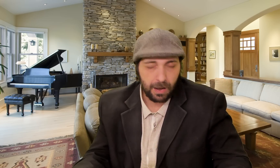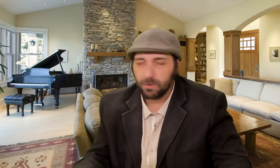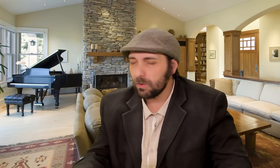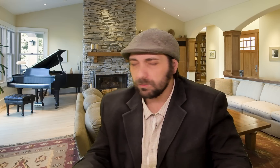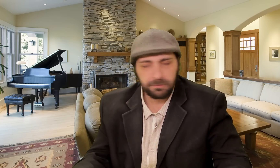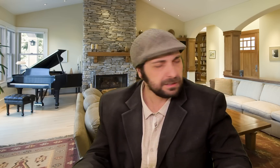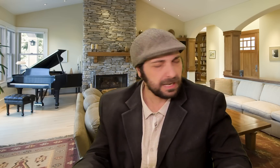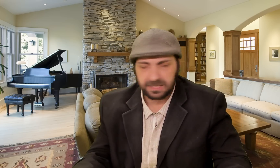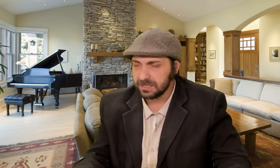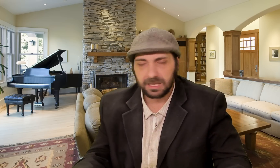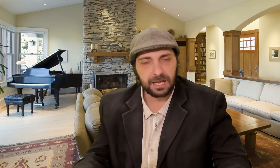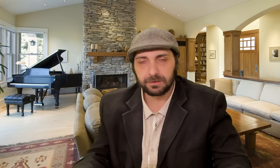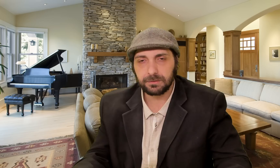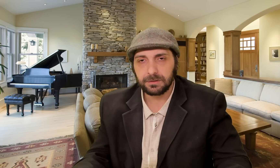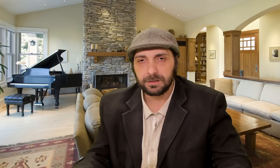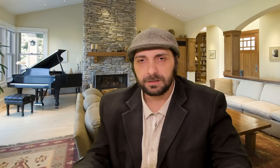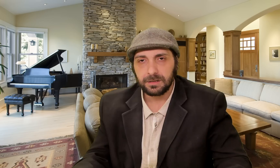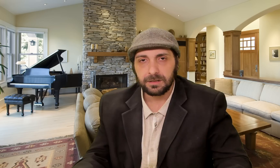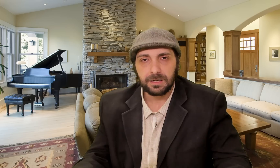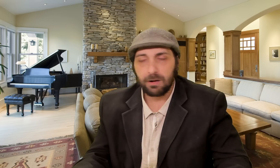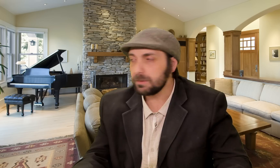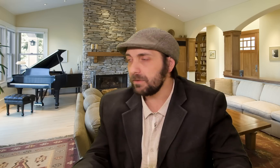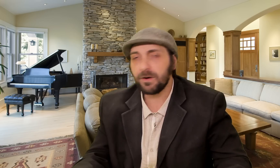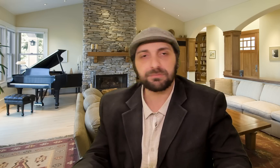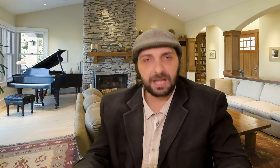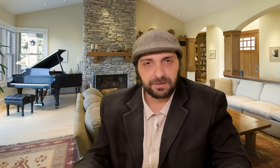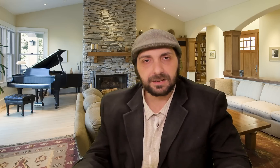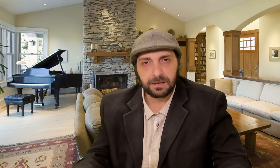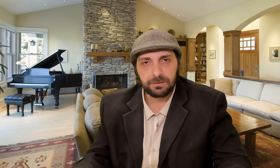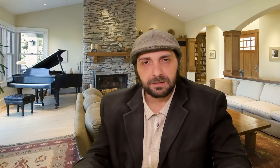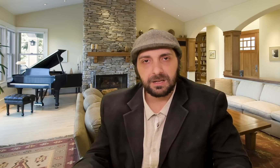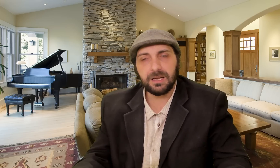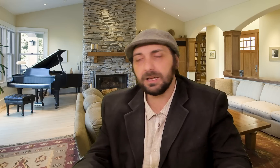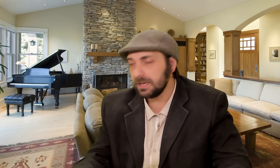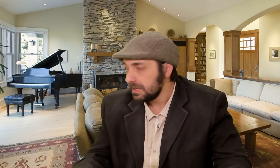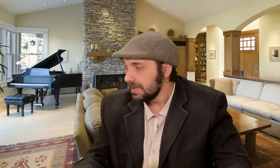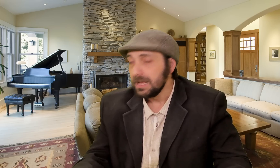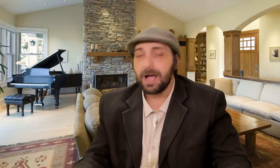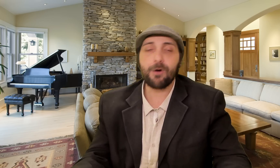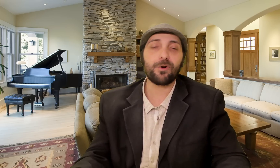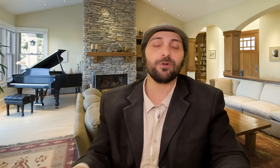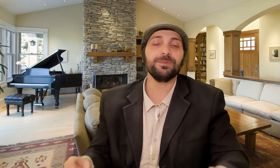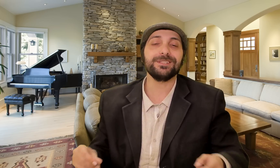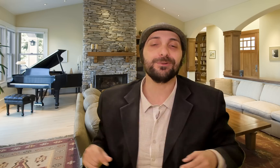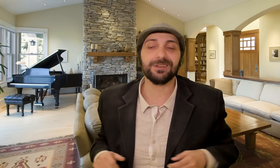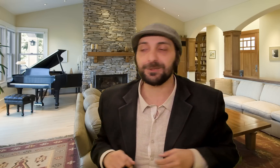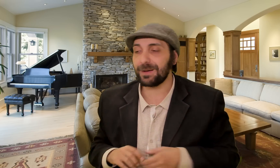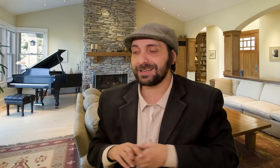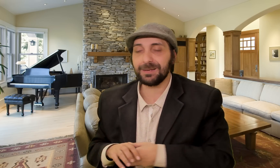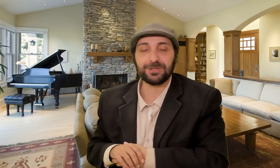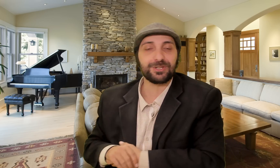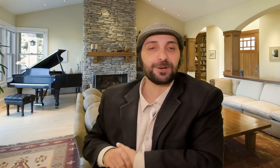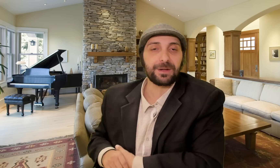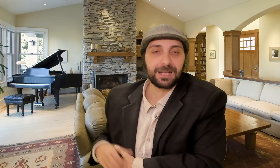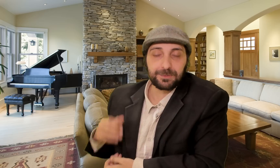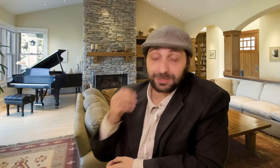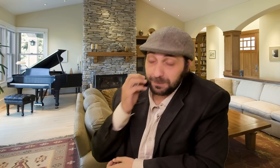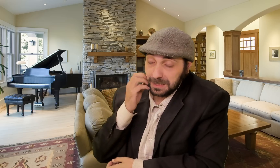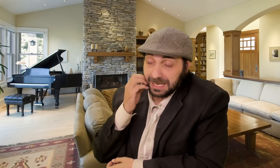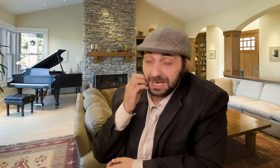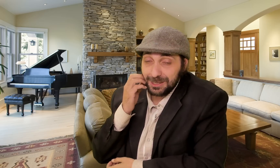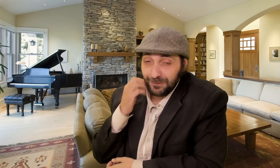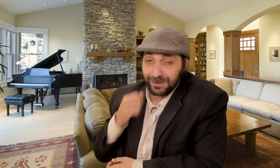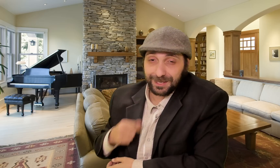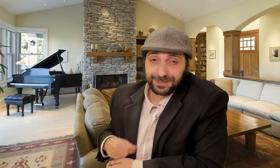ao columbre excitado é o que me faltava né não ao Columbia segurando para querer Ministério para cá